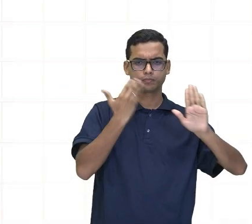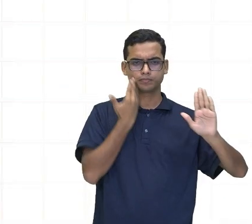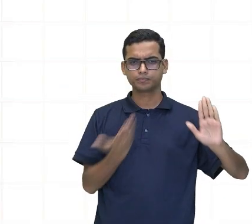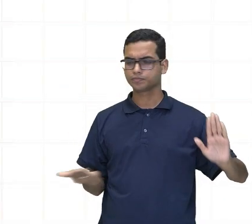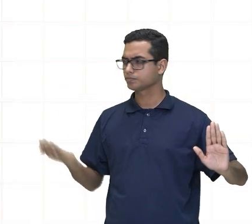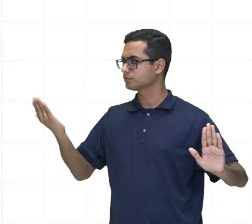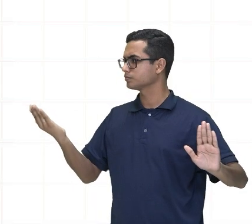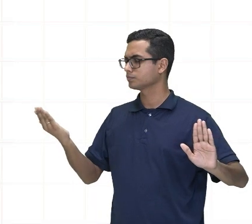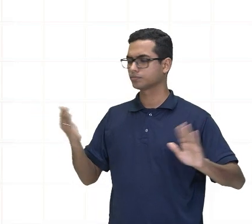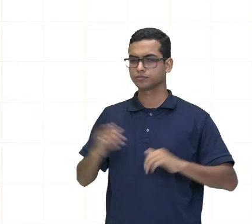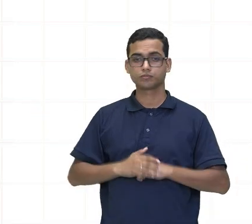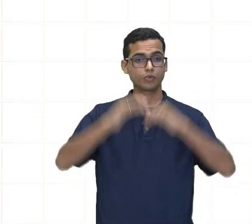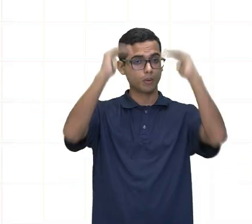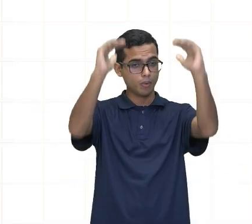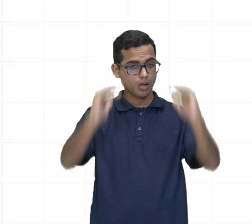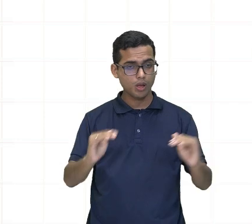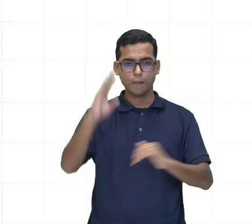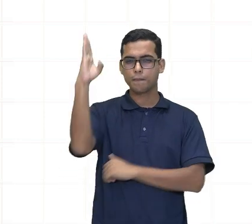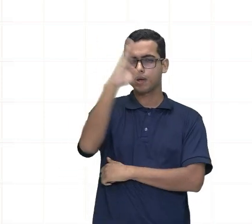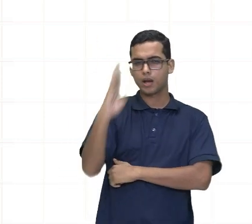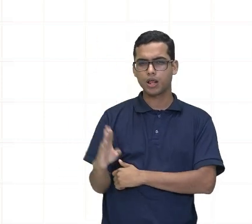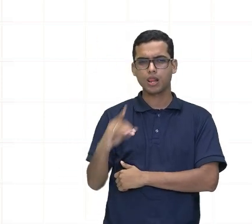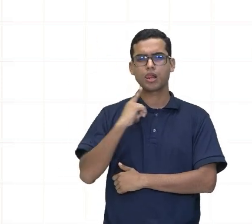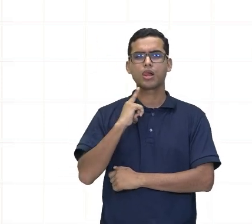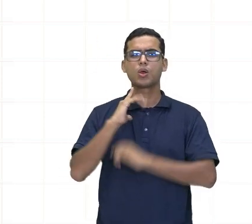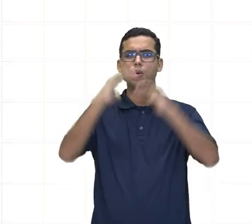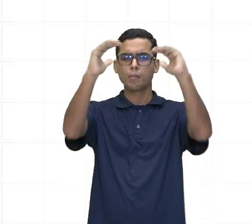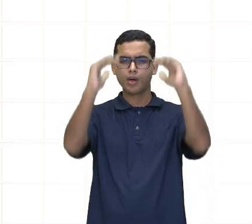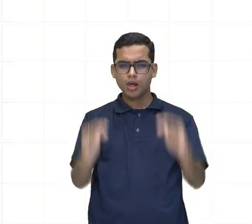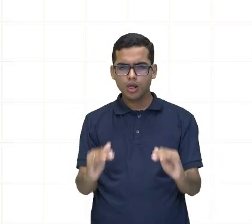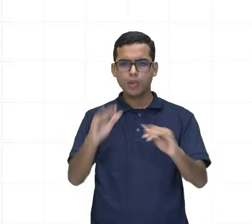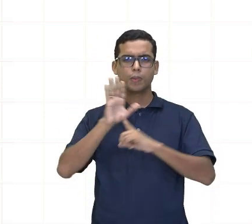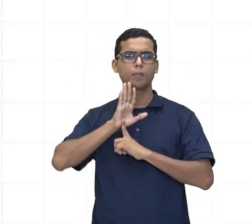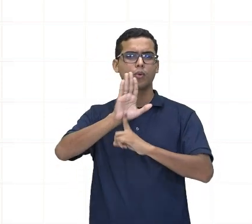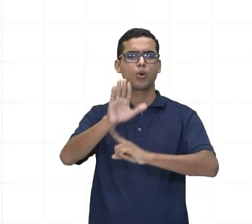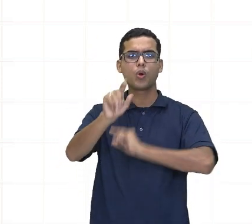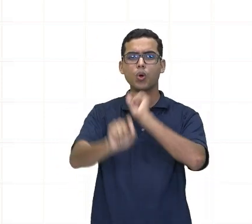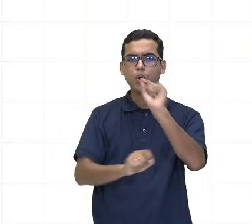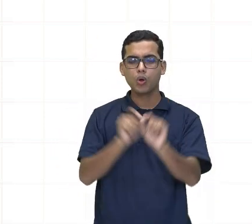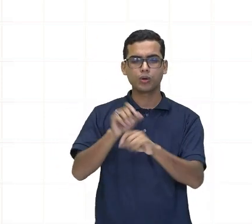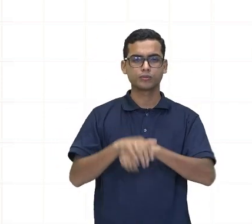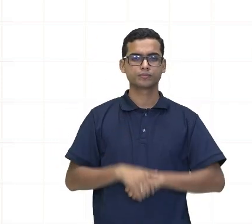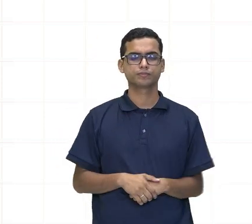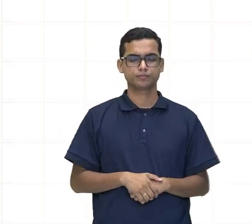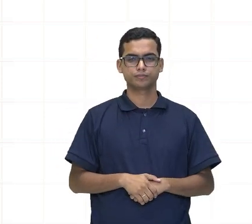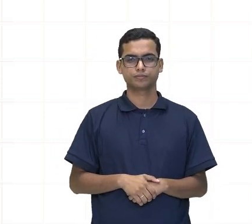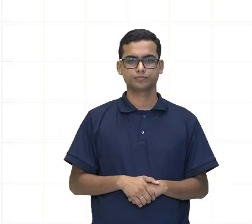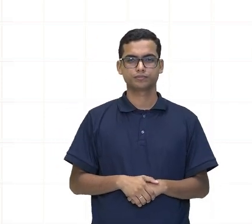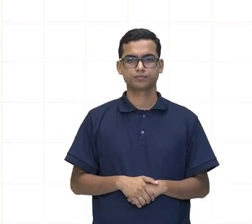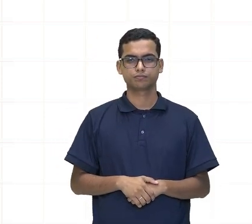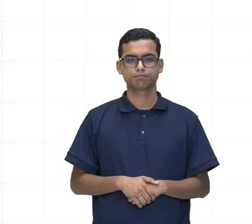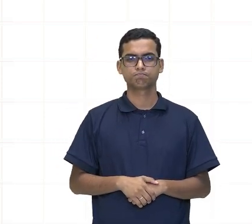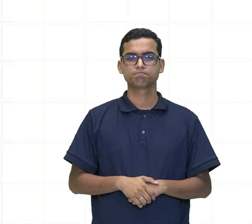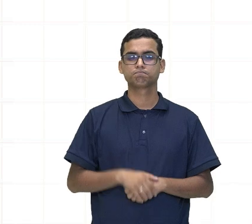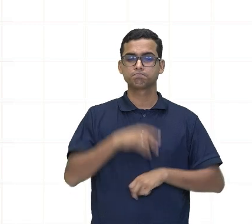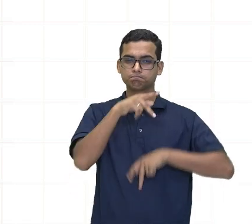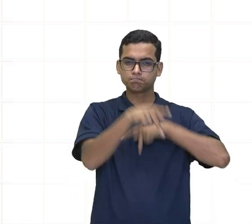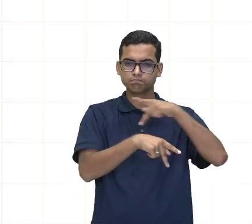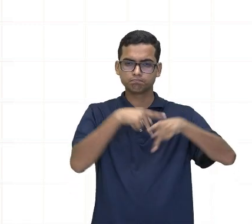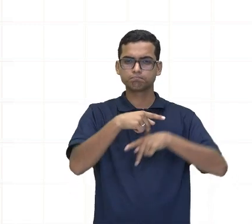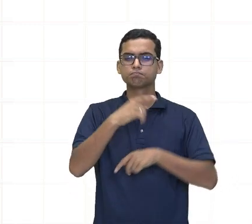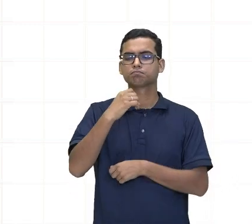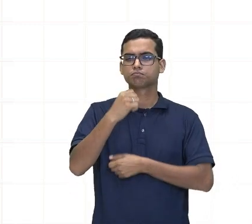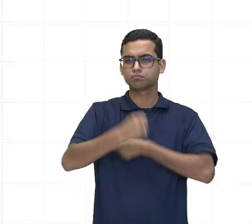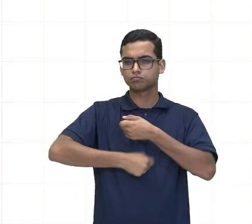etária brasileira. E aí nós temos, dentro dessa análise, né, o que a gente observa? Um envelhecimento da população,